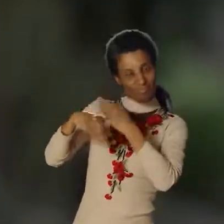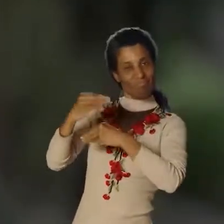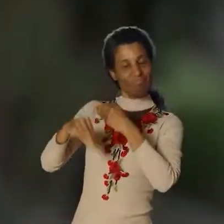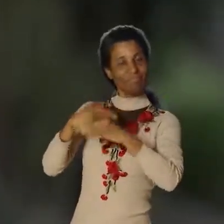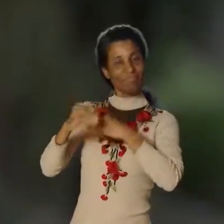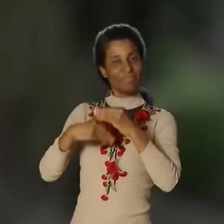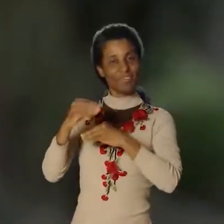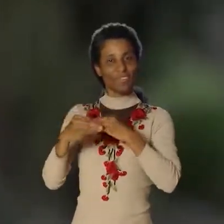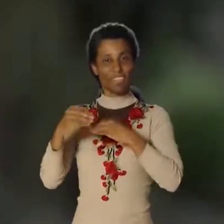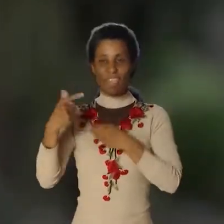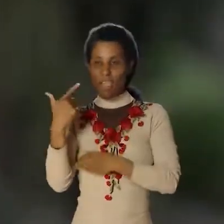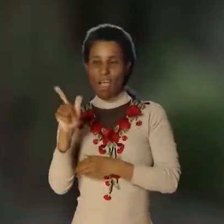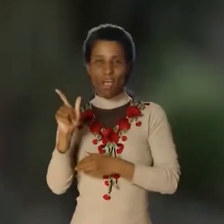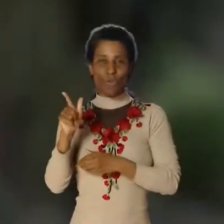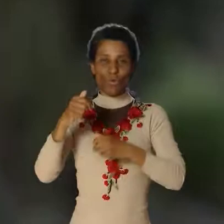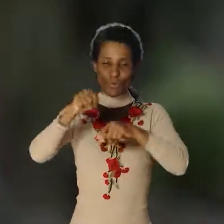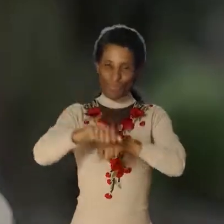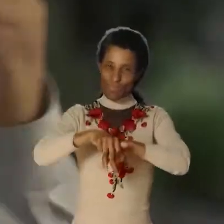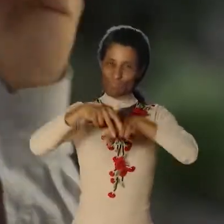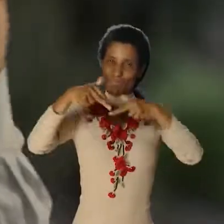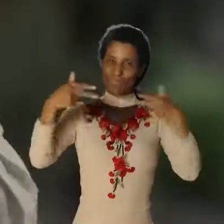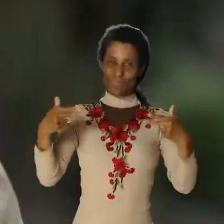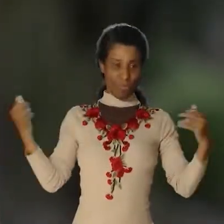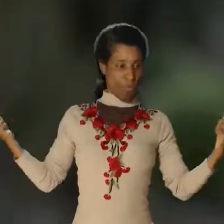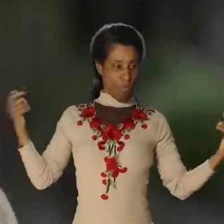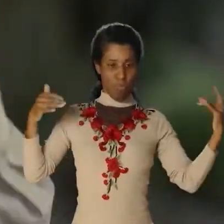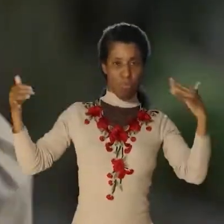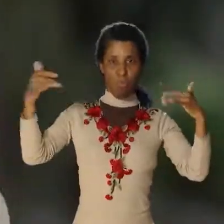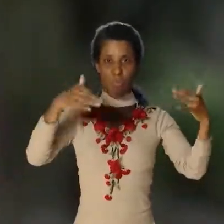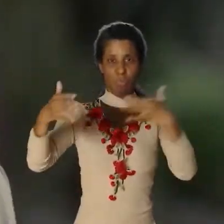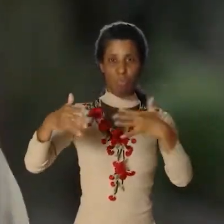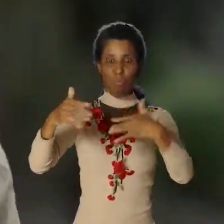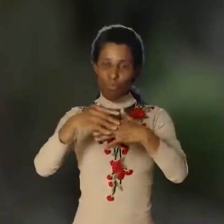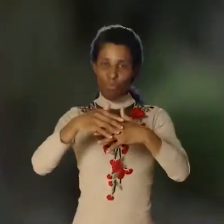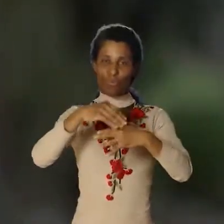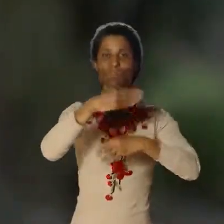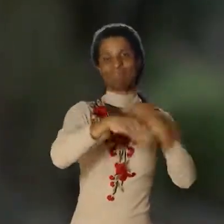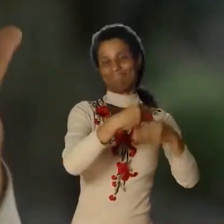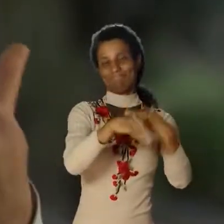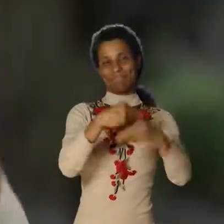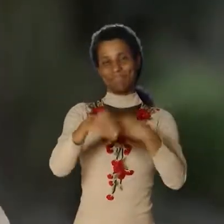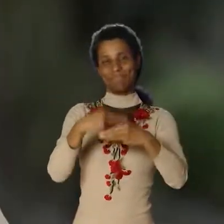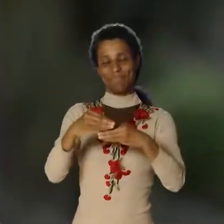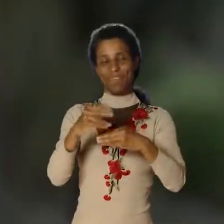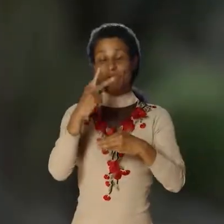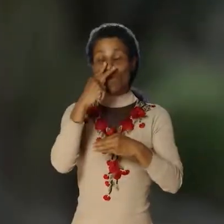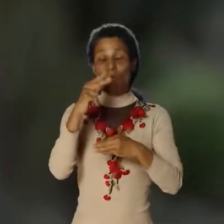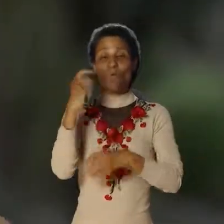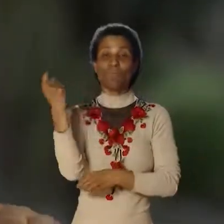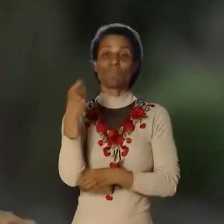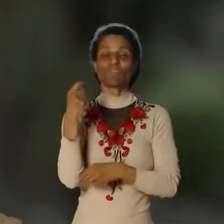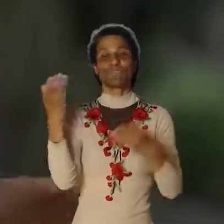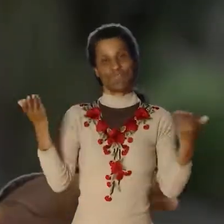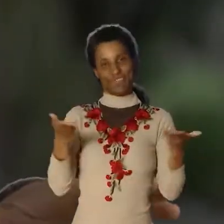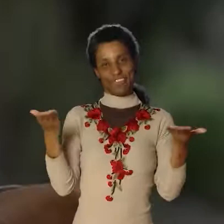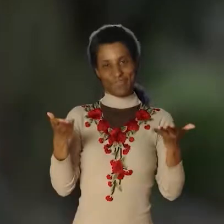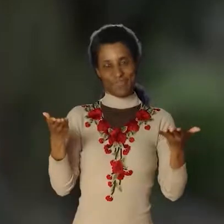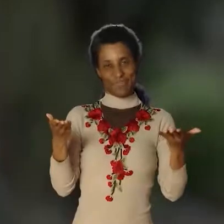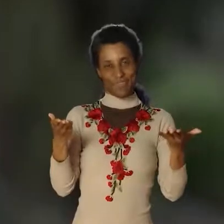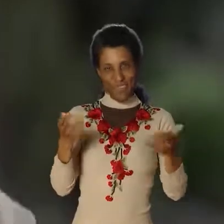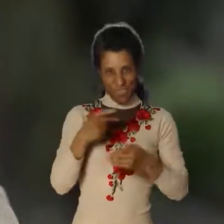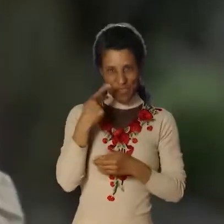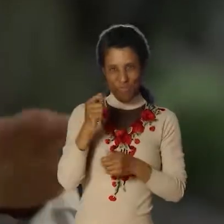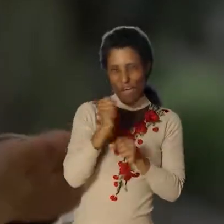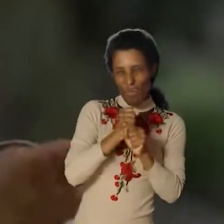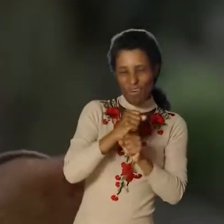né, misturando com o resto e vai entrando outras etnias junto, até formar o que é hoje esse atual gaúcho que a gente